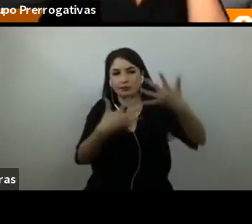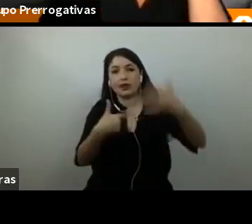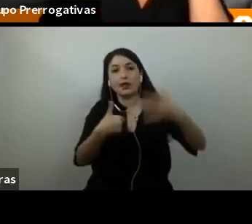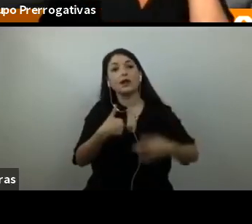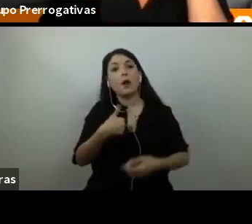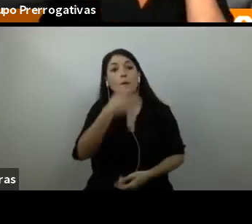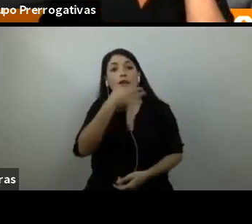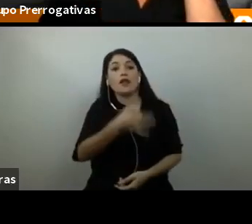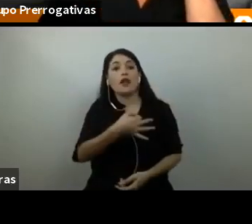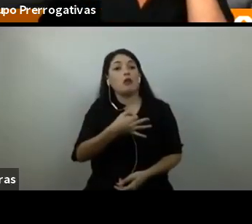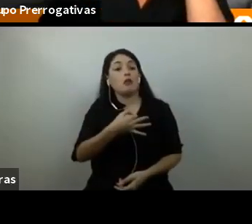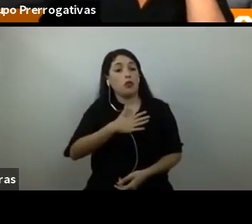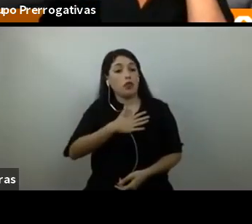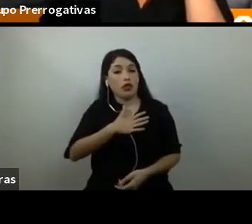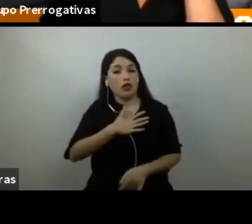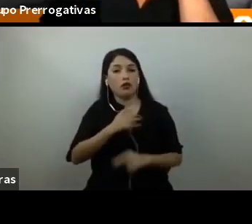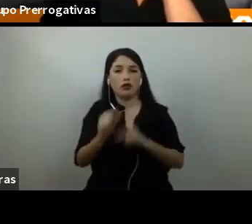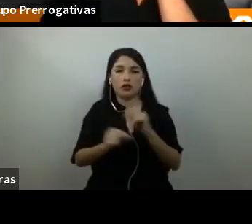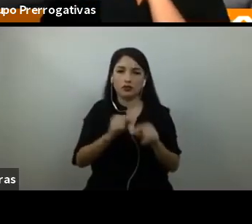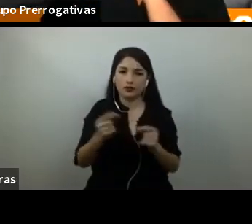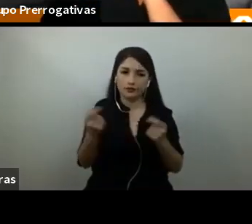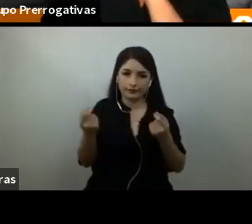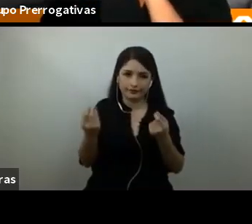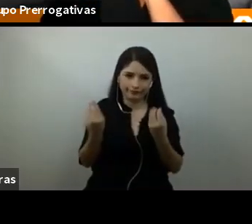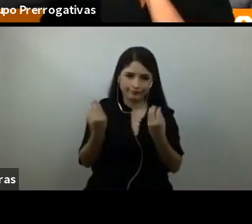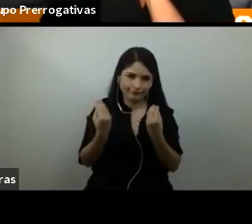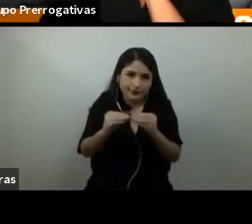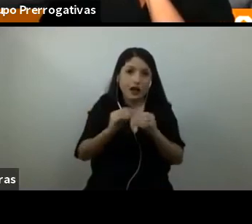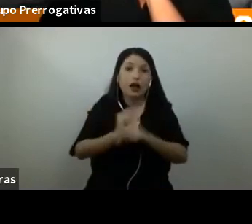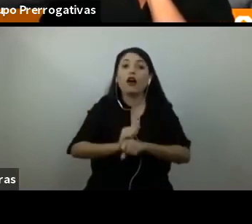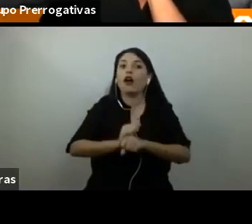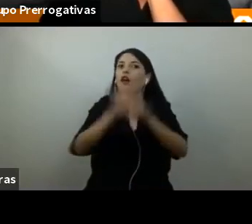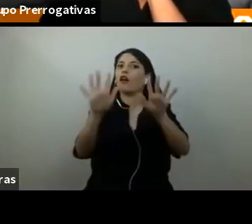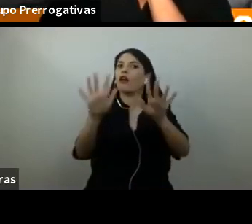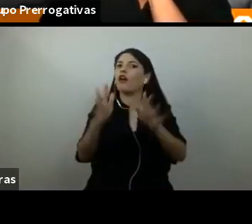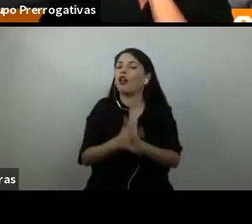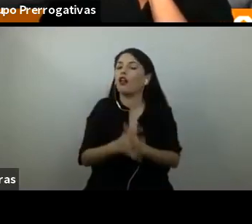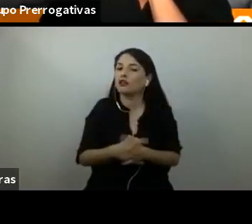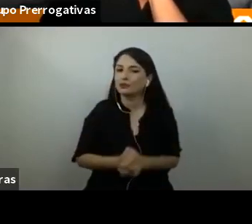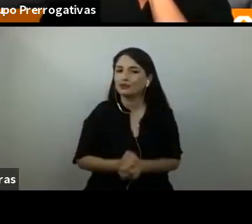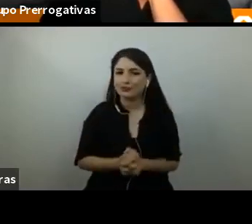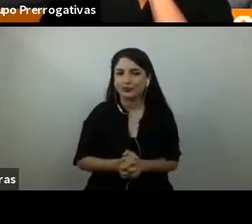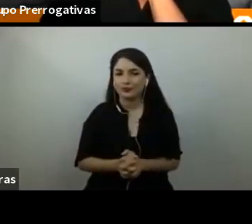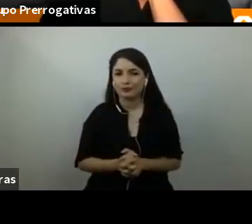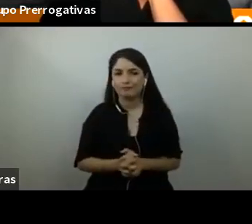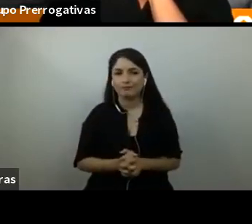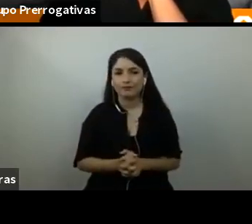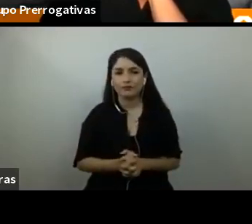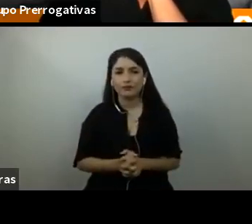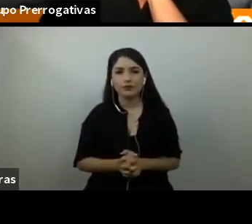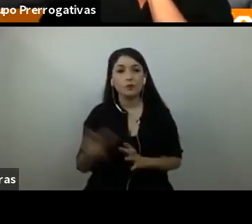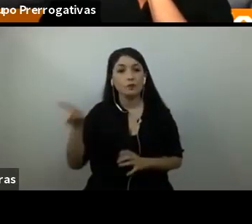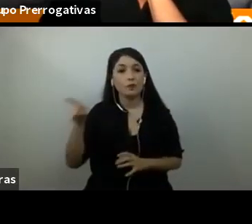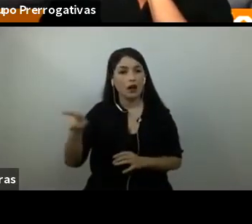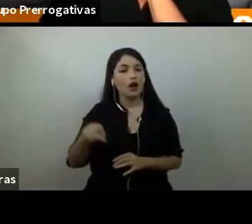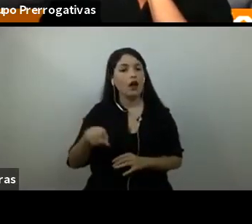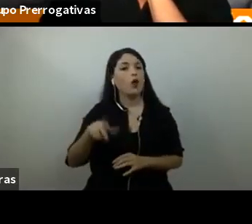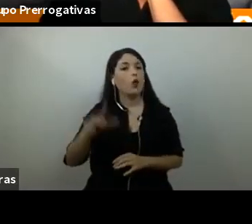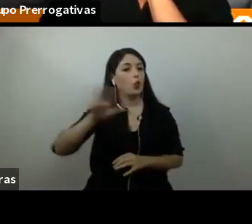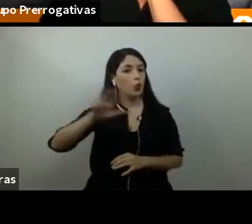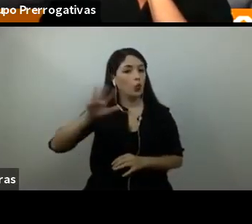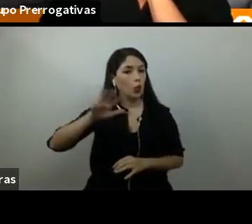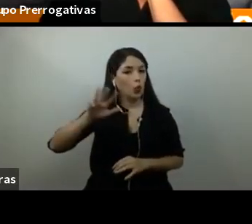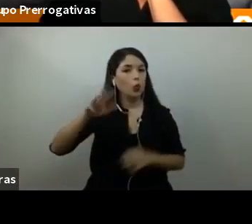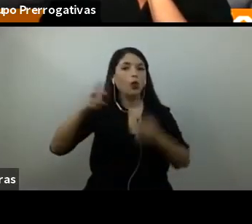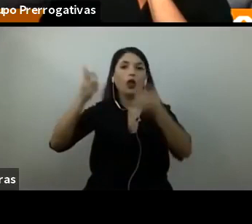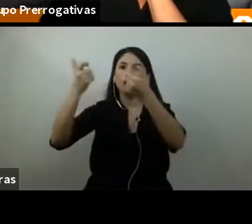disso. Né? Então, só para colocar essa posição de forma mais clara, de forma efetivamente clara. Né? Primeiro que, na verdade, o presidente deixou claro que louvou todas